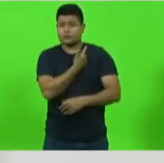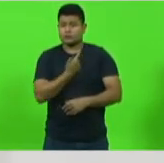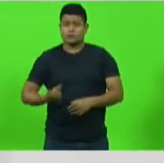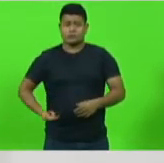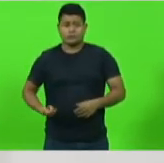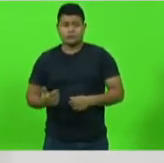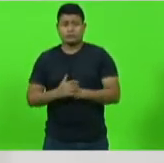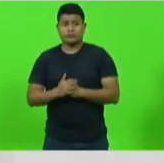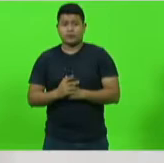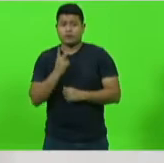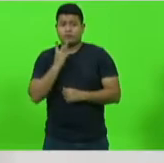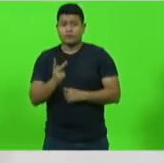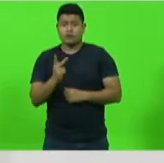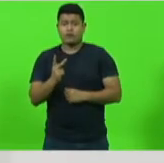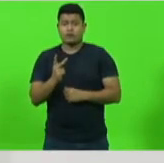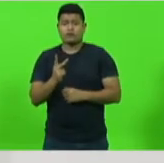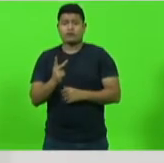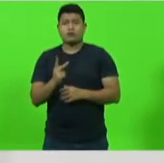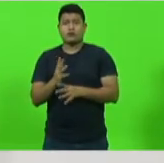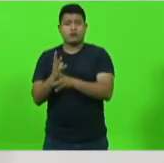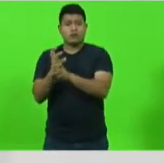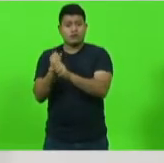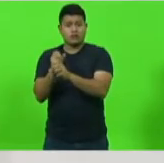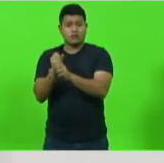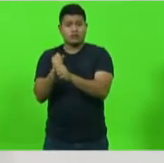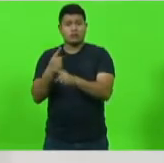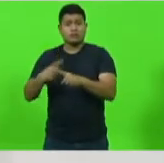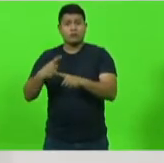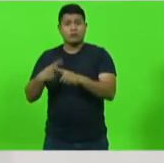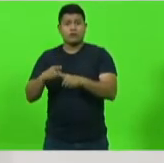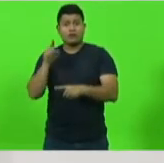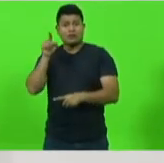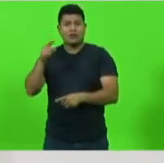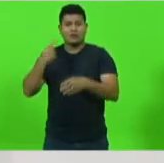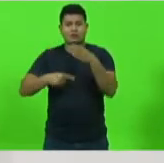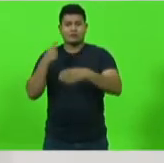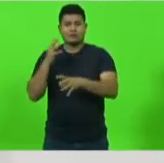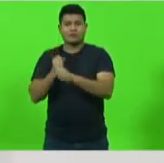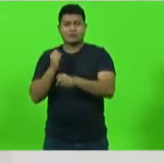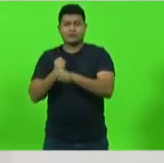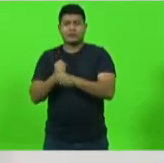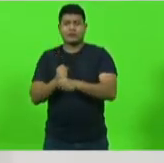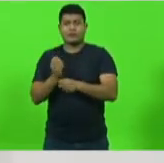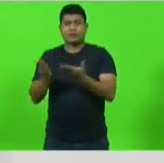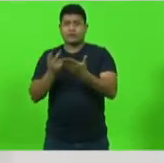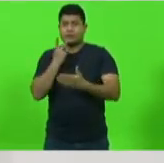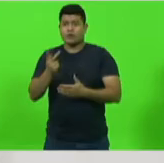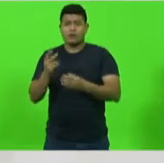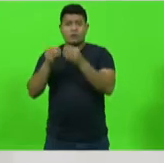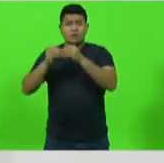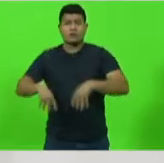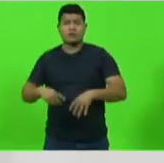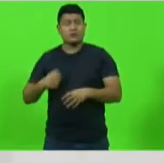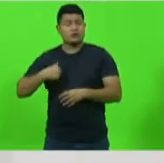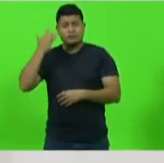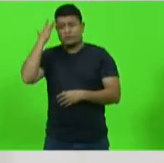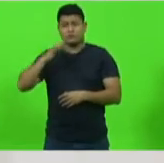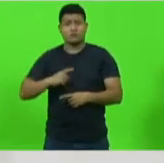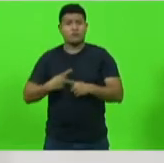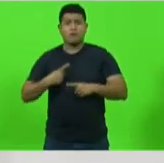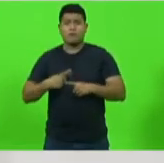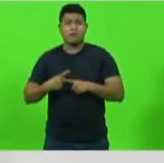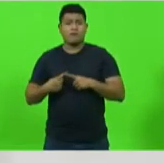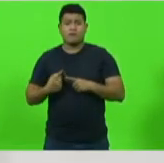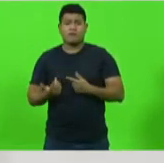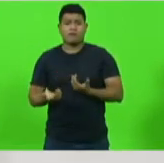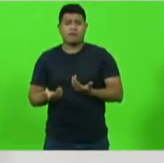Vamos falar de finanças, né? Porque lá na finanças foi dado como rejeitado, como prejudicado, eu não sei por quê,